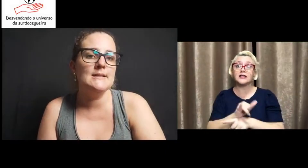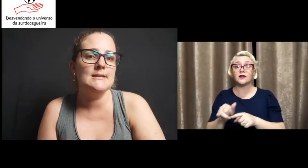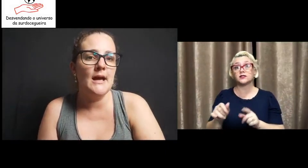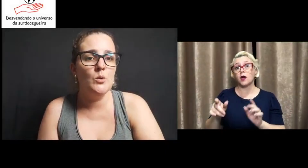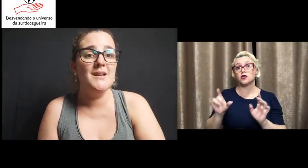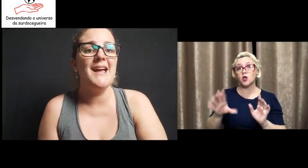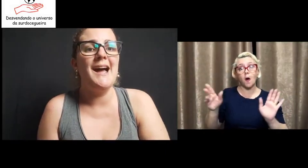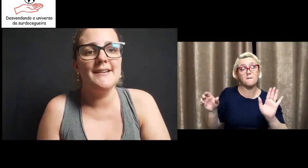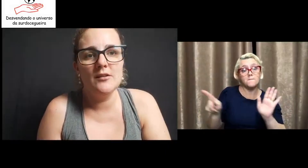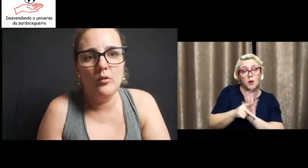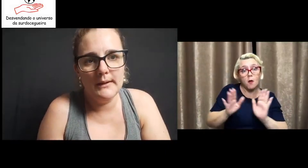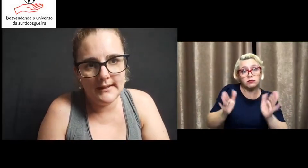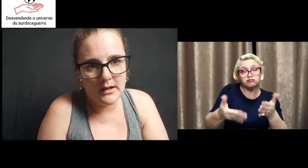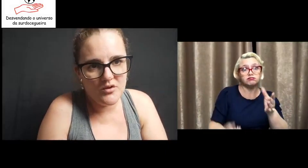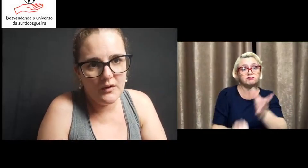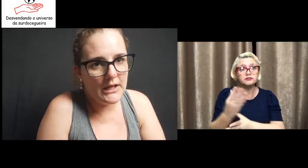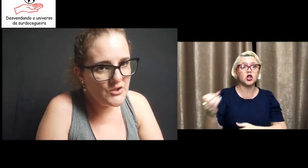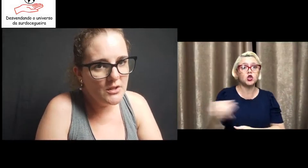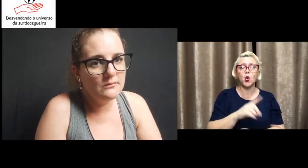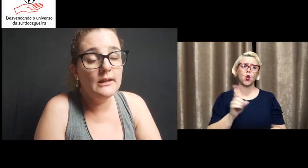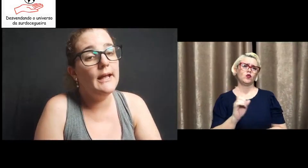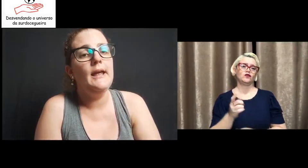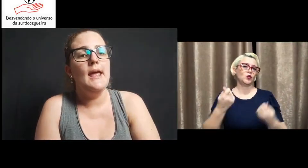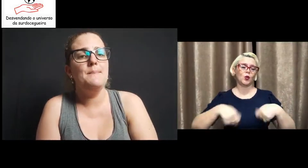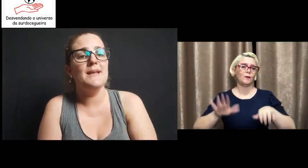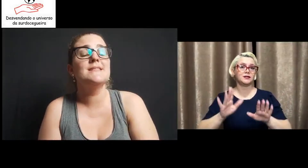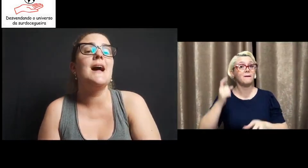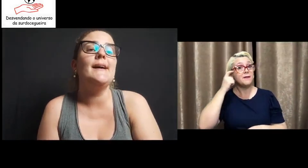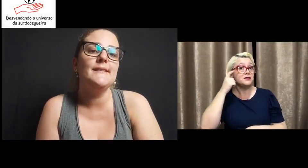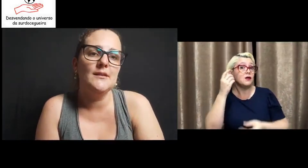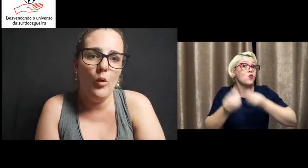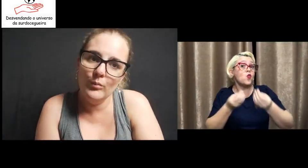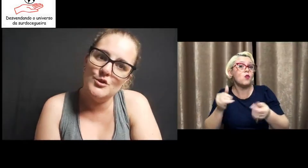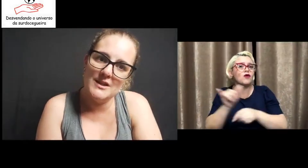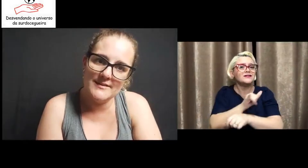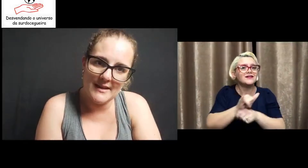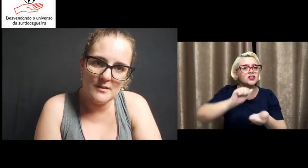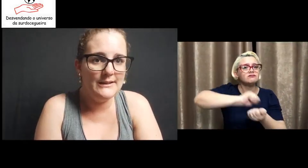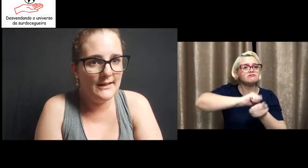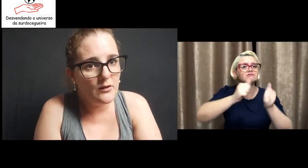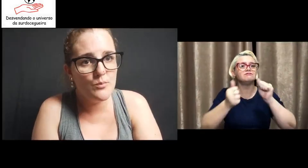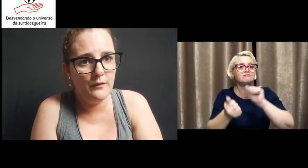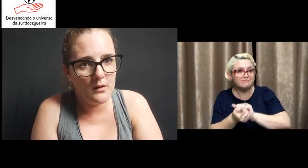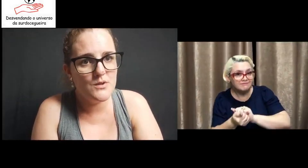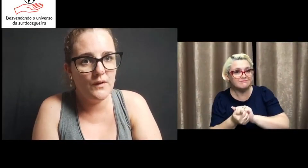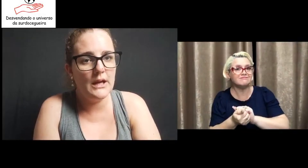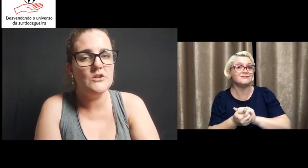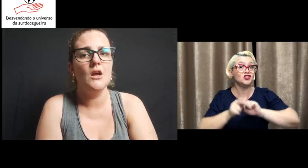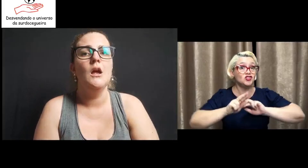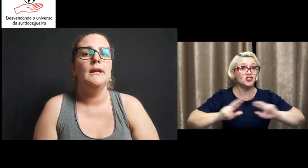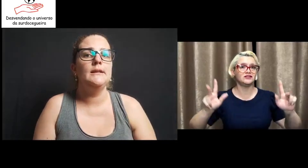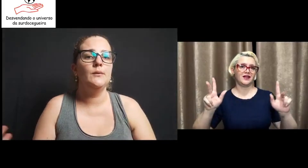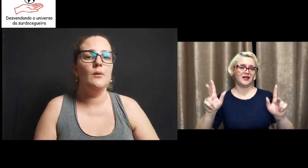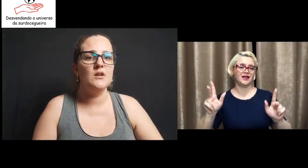não é necessário criar um material diferente, né? É pensar como utilizar esse material de uma forma